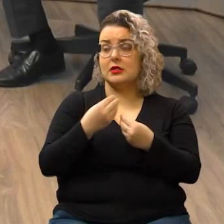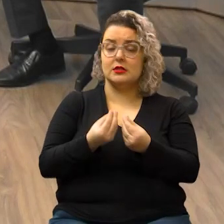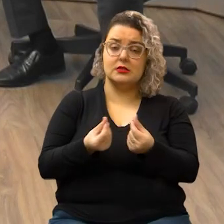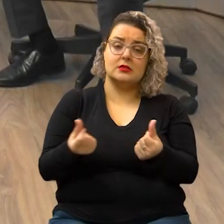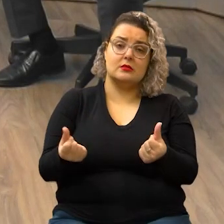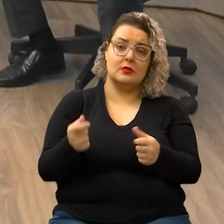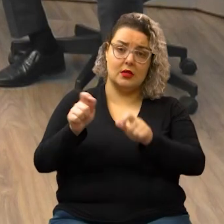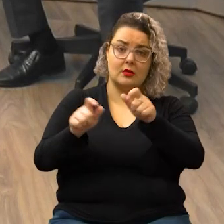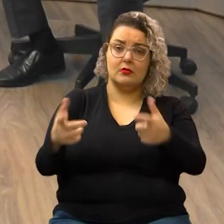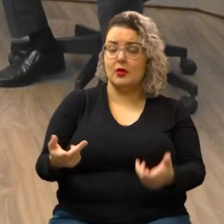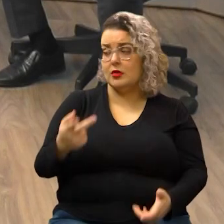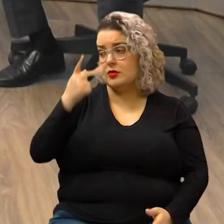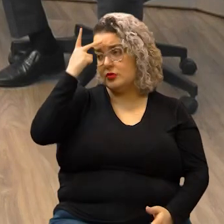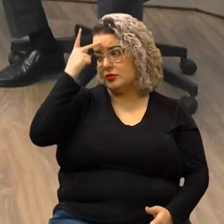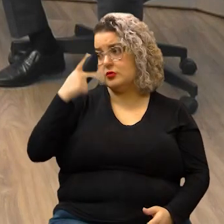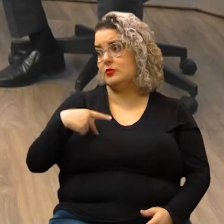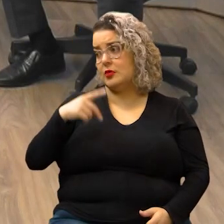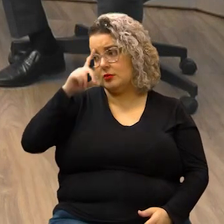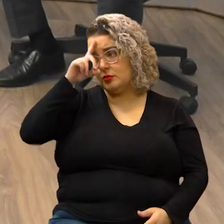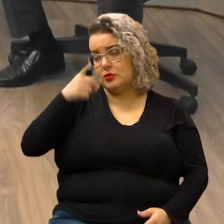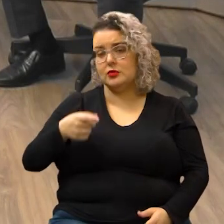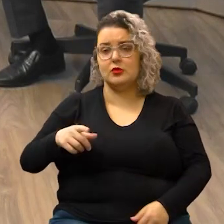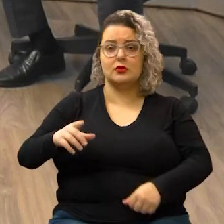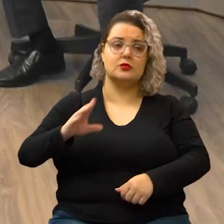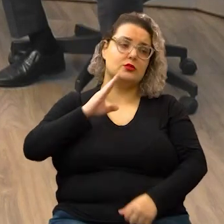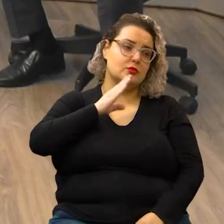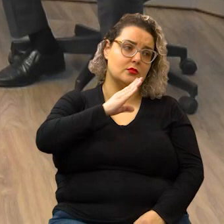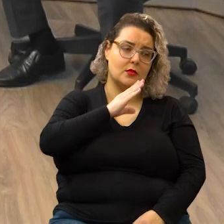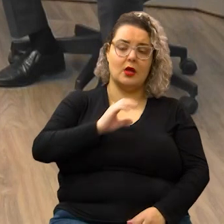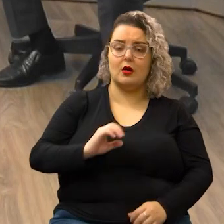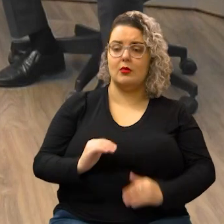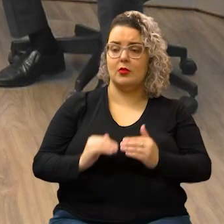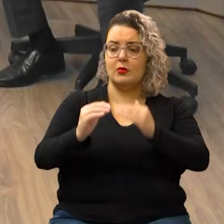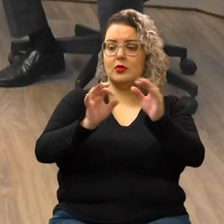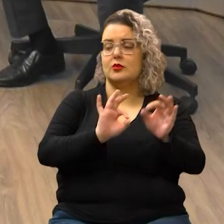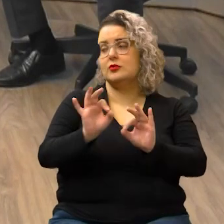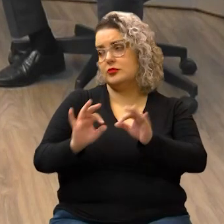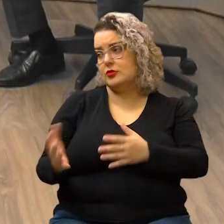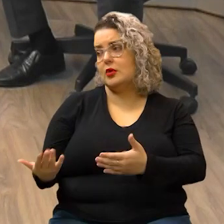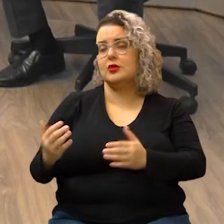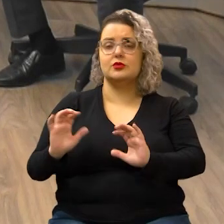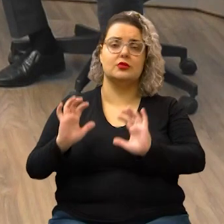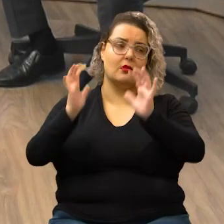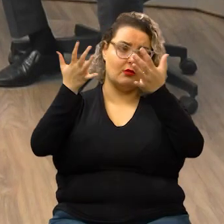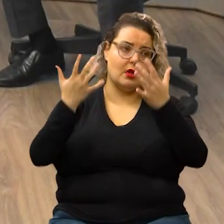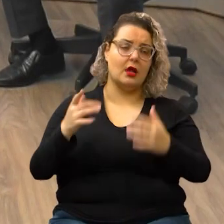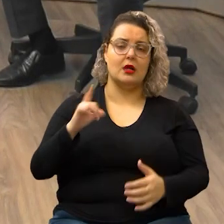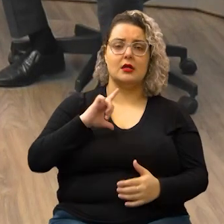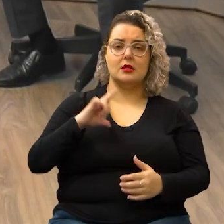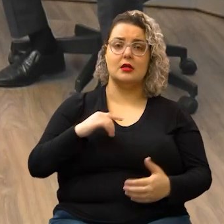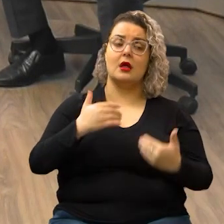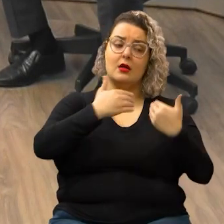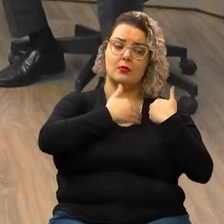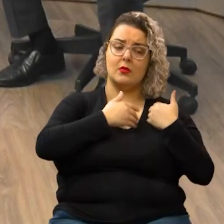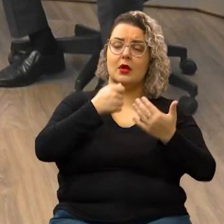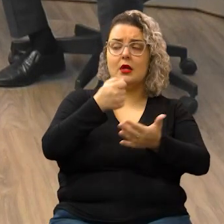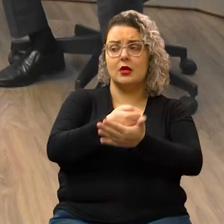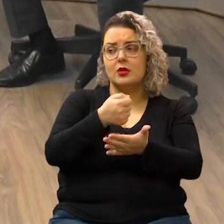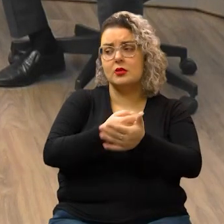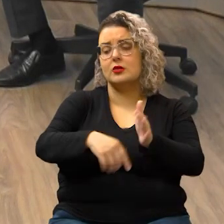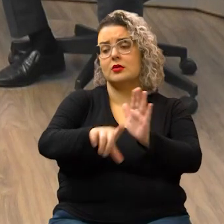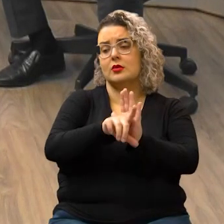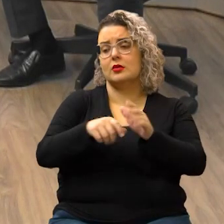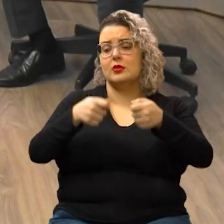pessoas e os próprios proprietários de bar, promotores de evento, de que eles têm a responsabilidade de zelar pelo cumprimento da lei,